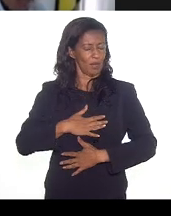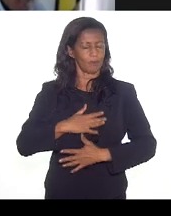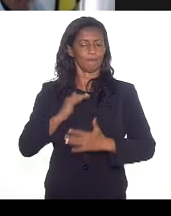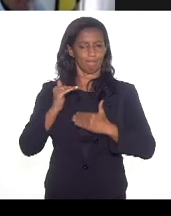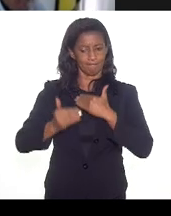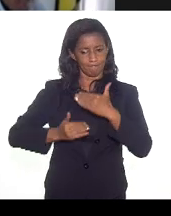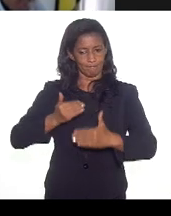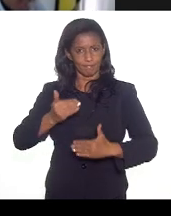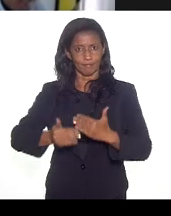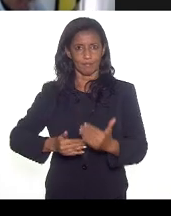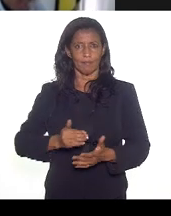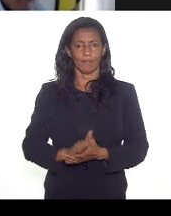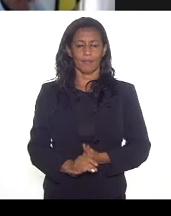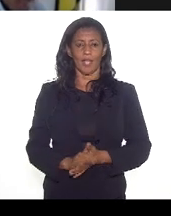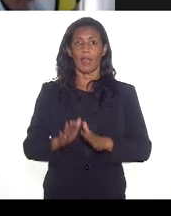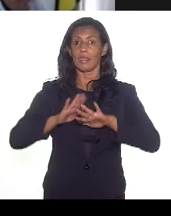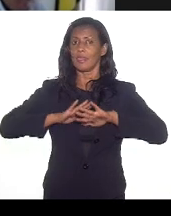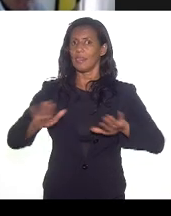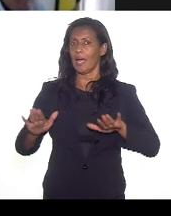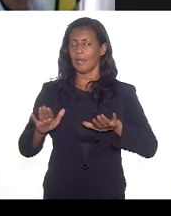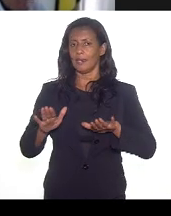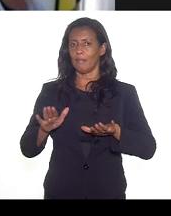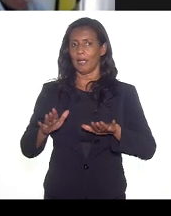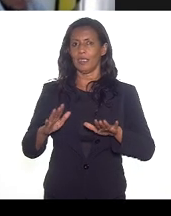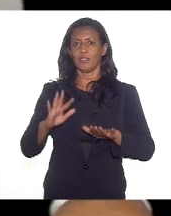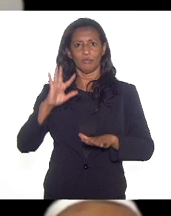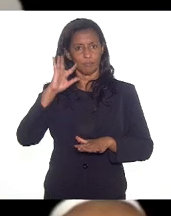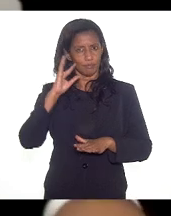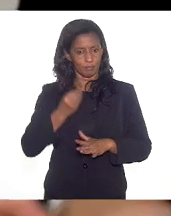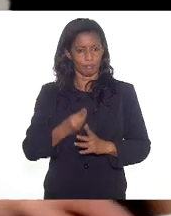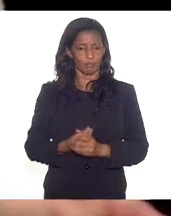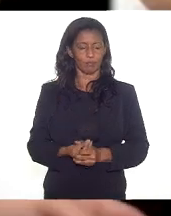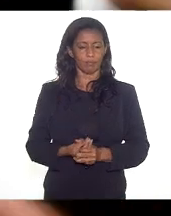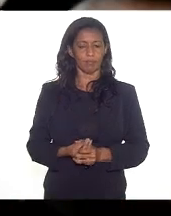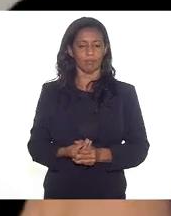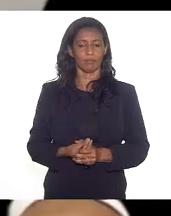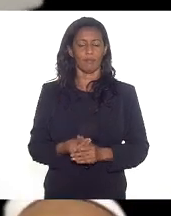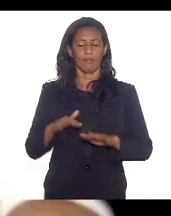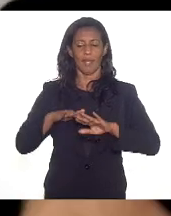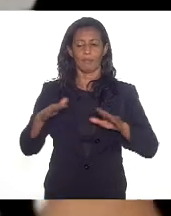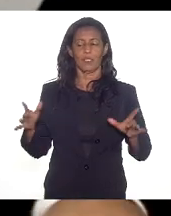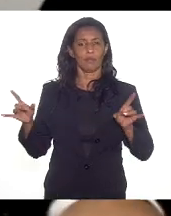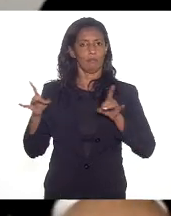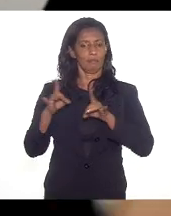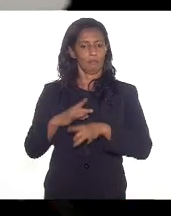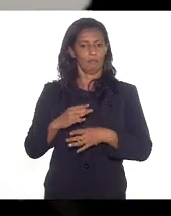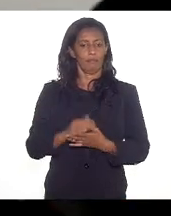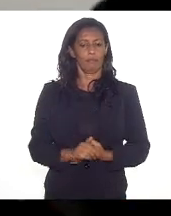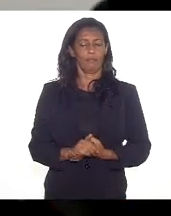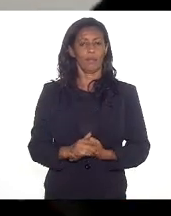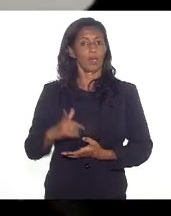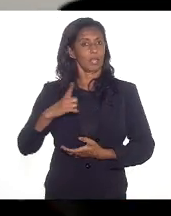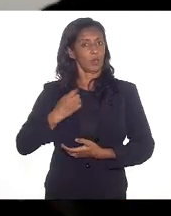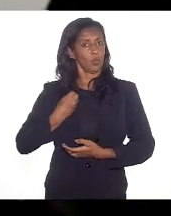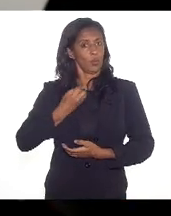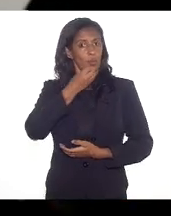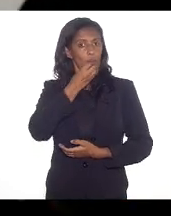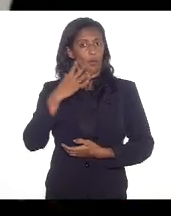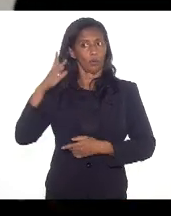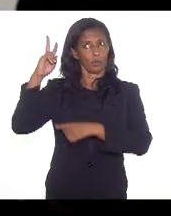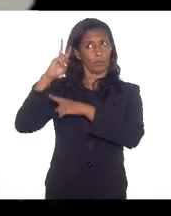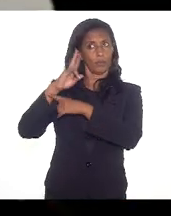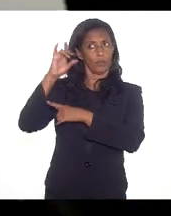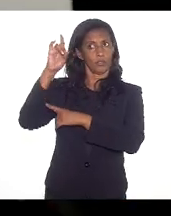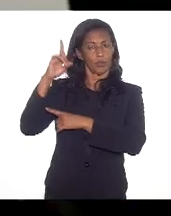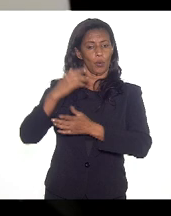senhor presidente. Então, nada mais a tratar na primeira sessão extraordinária, a mesma está encerrada. Havendo o número legal sobre a proteção de